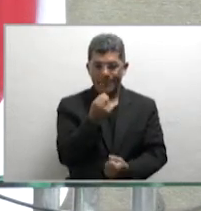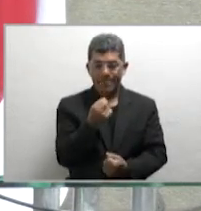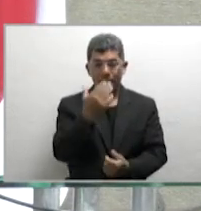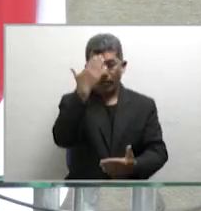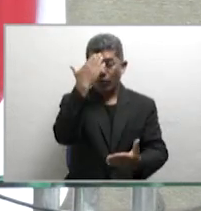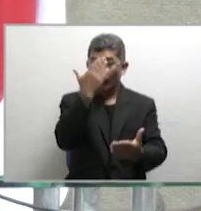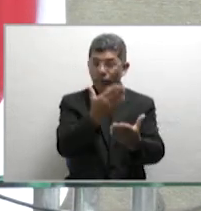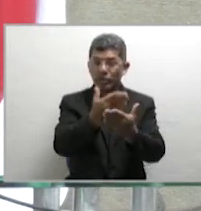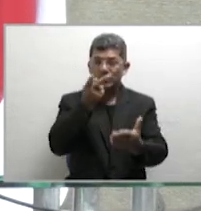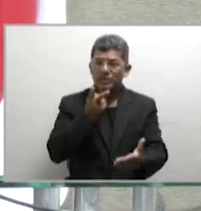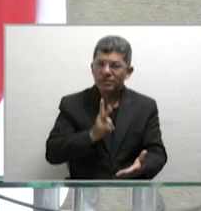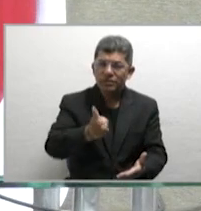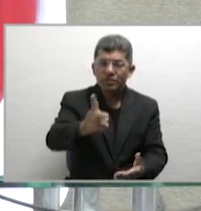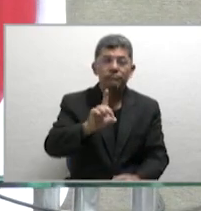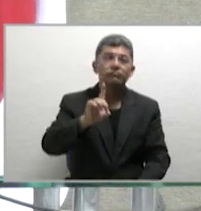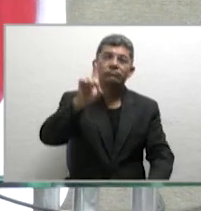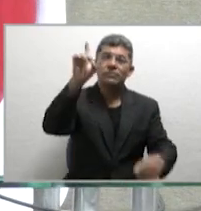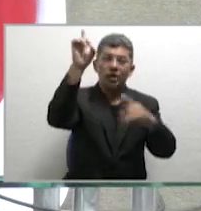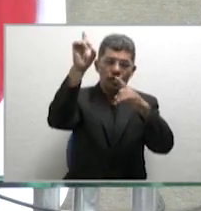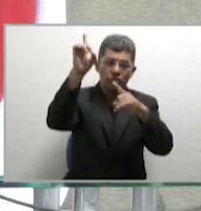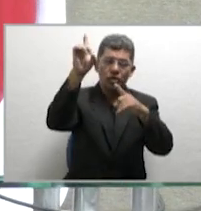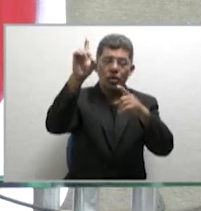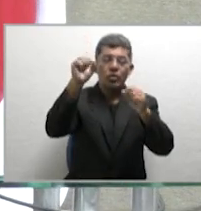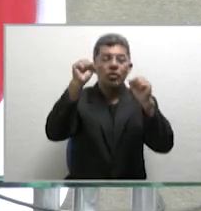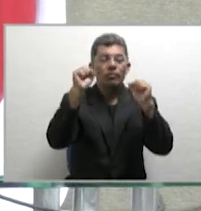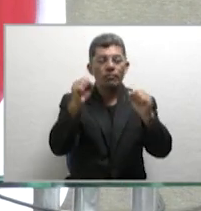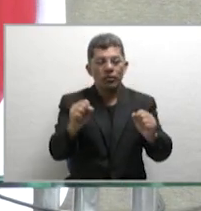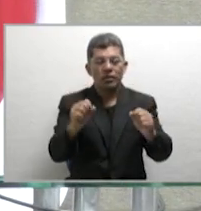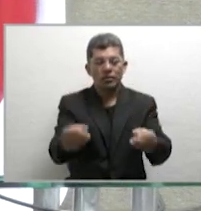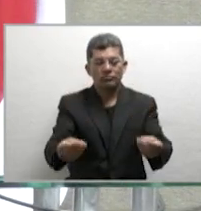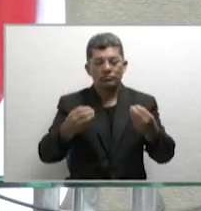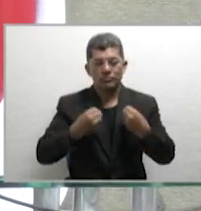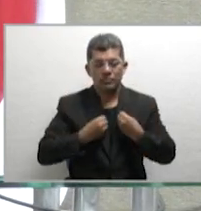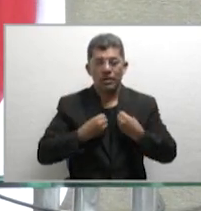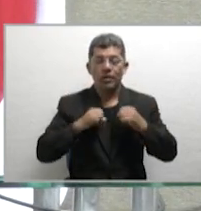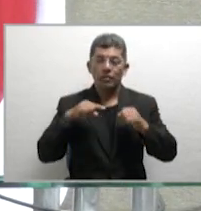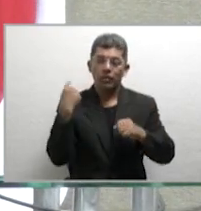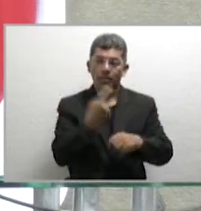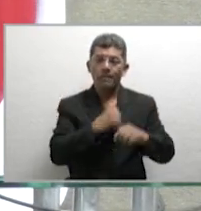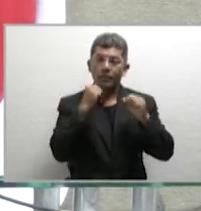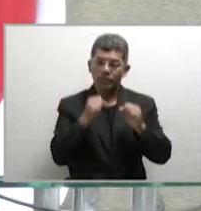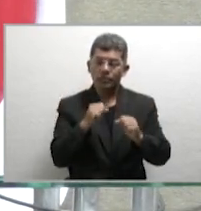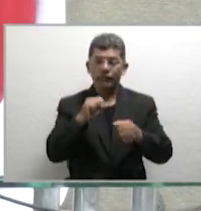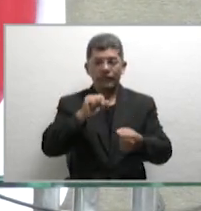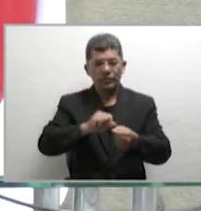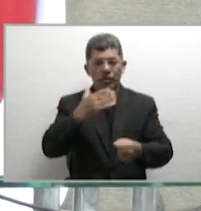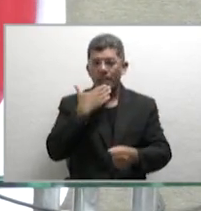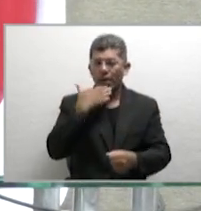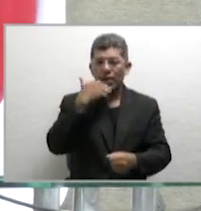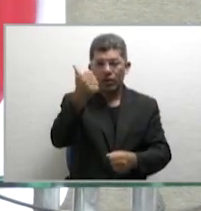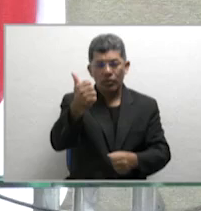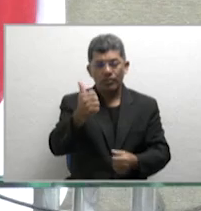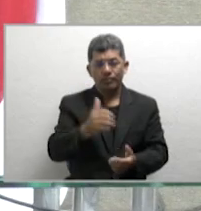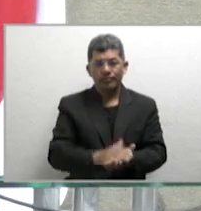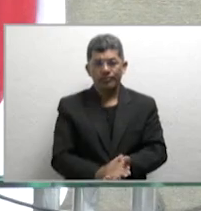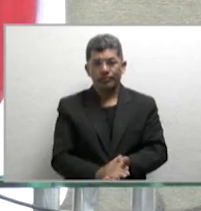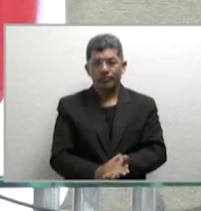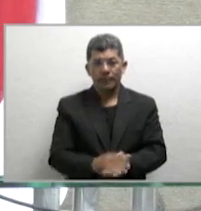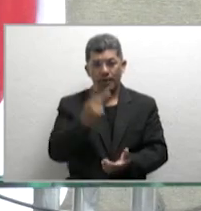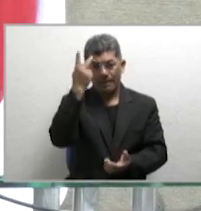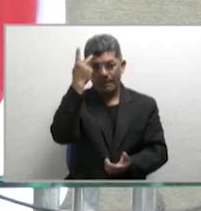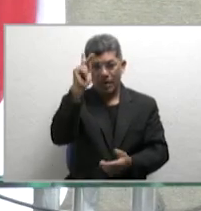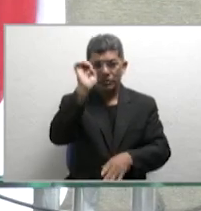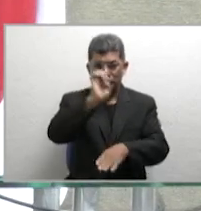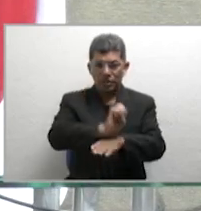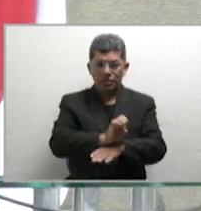confiando sempre em Deus e no poder que o povo nos deu para que nós possamos trazer e fazer o melhor pelo nosso